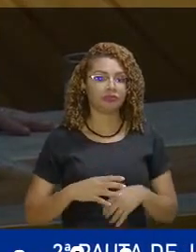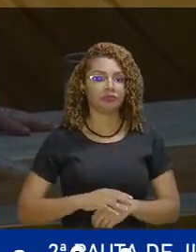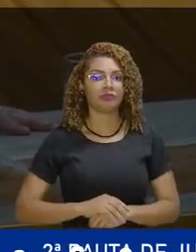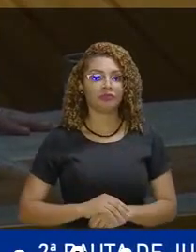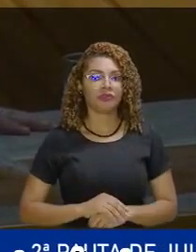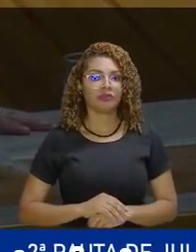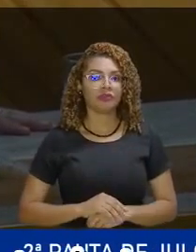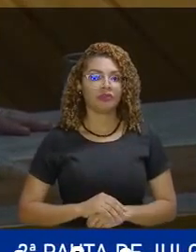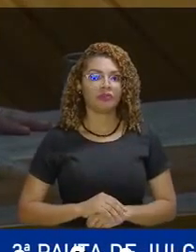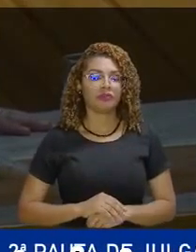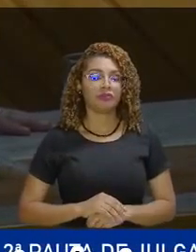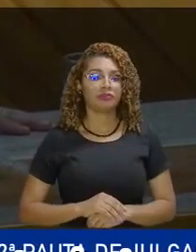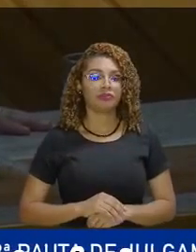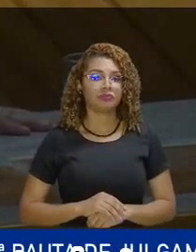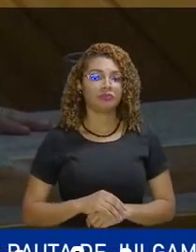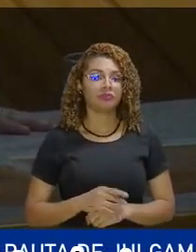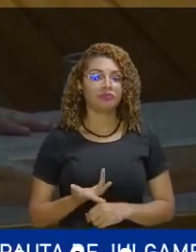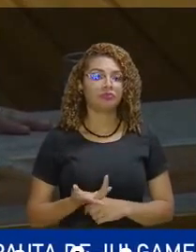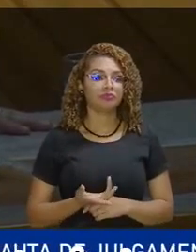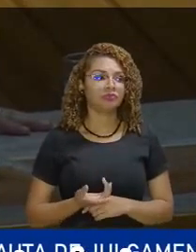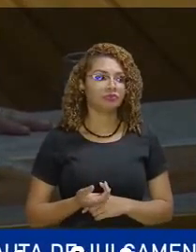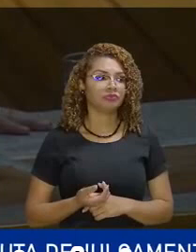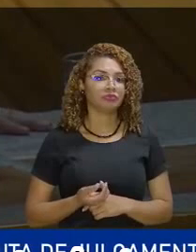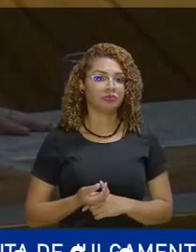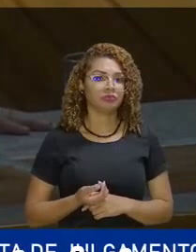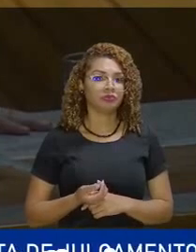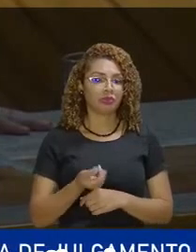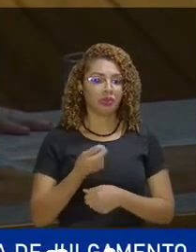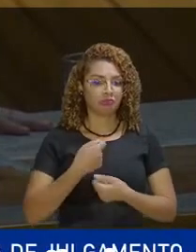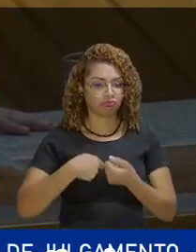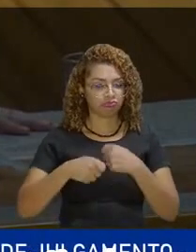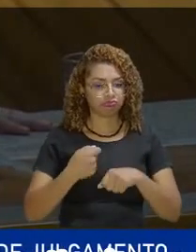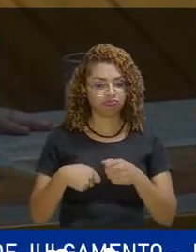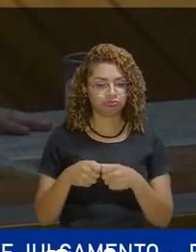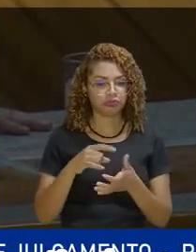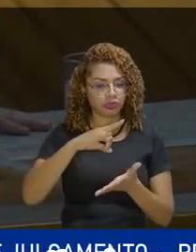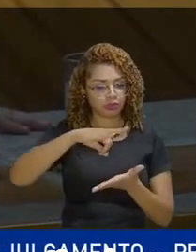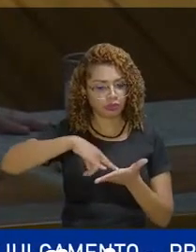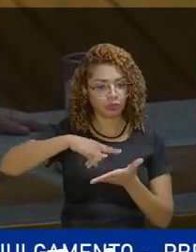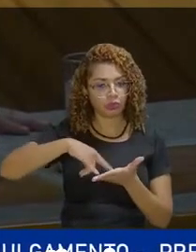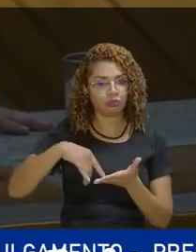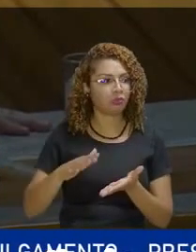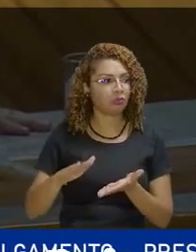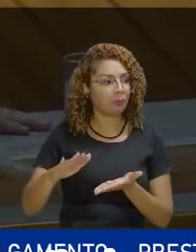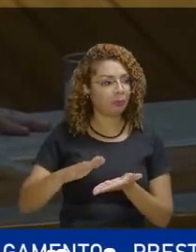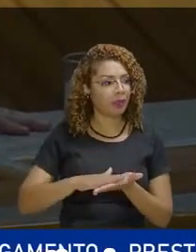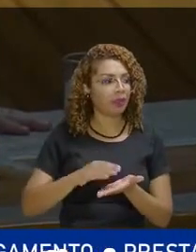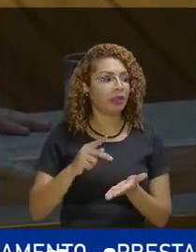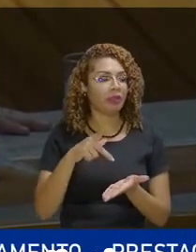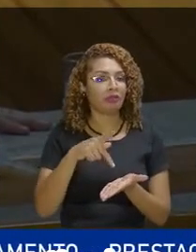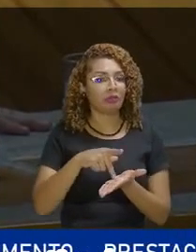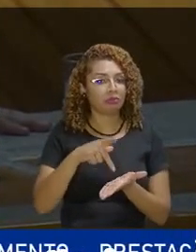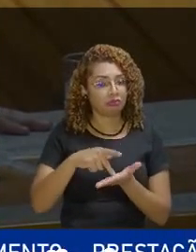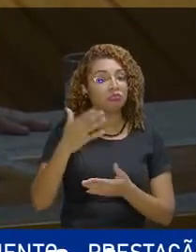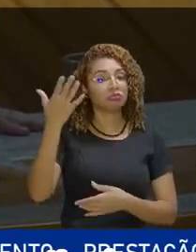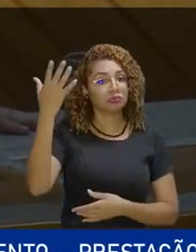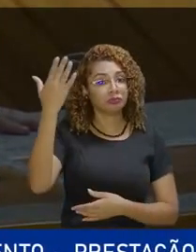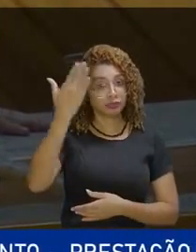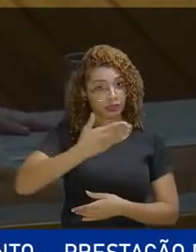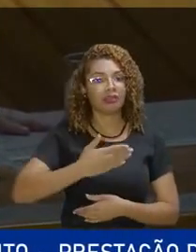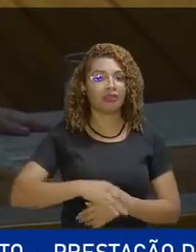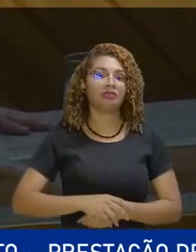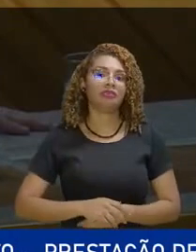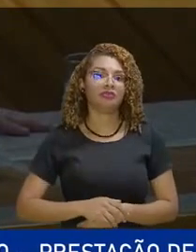afere, o que se busca numa prestação de contas é saber se a documentação é idônea, é rígida, se comprova o que foi